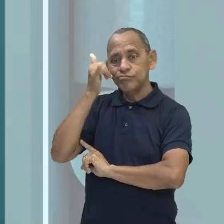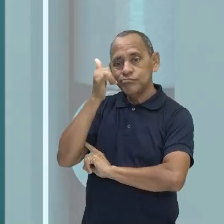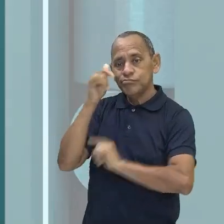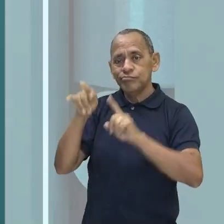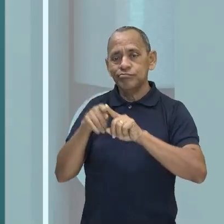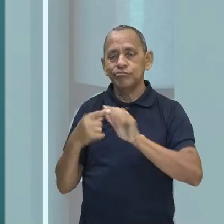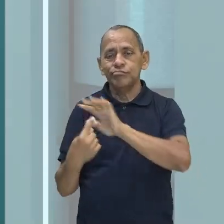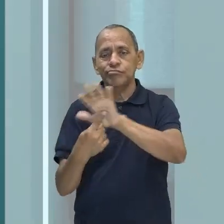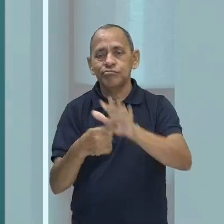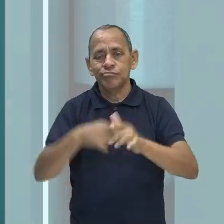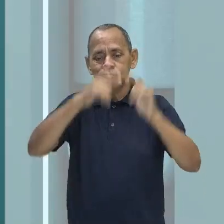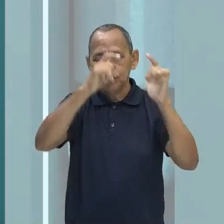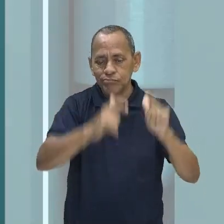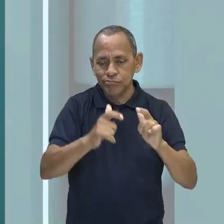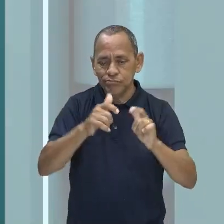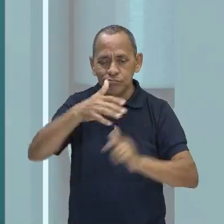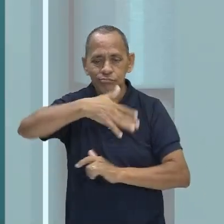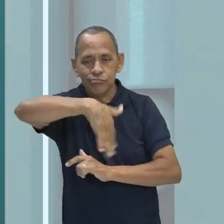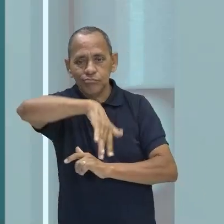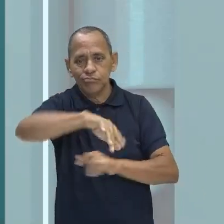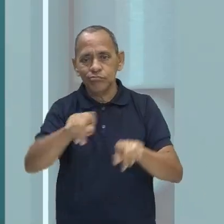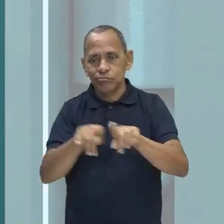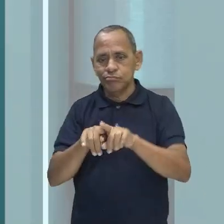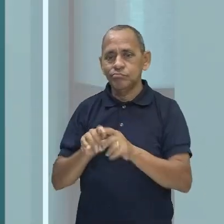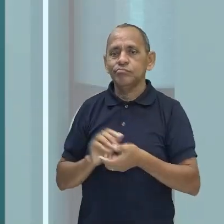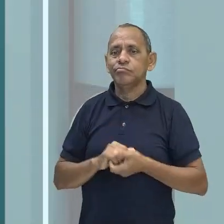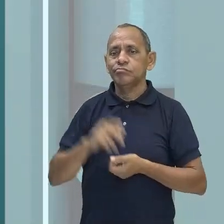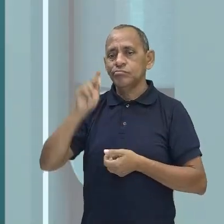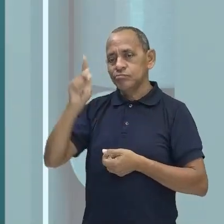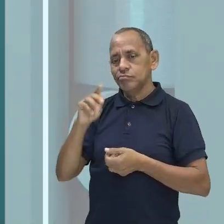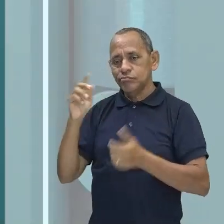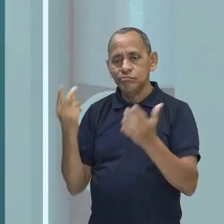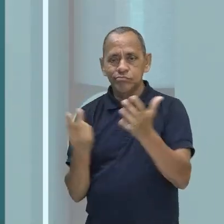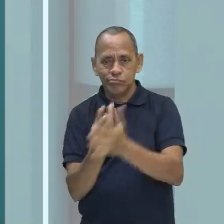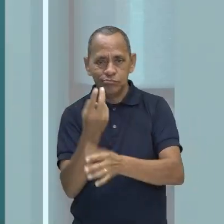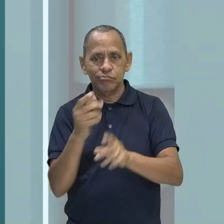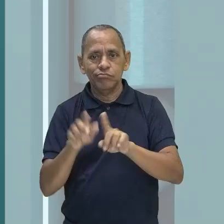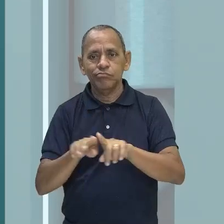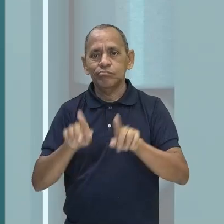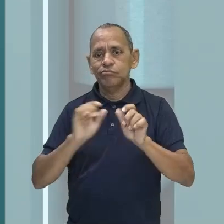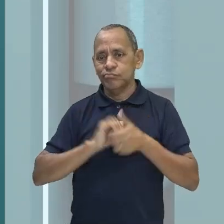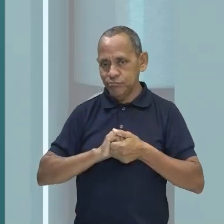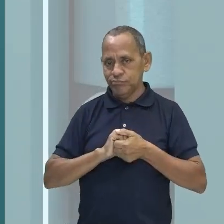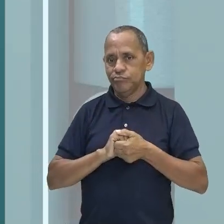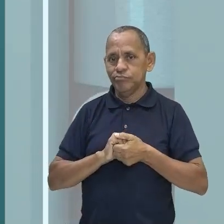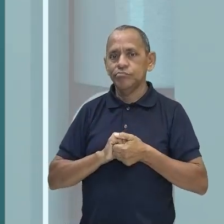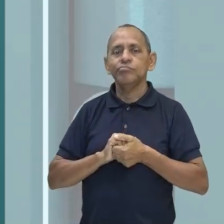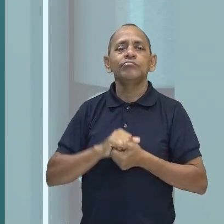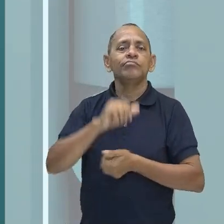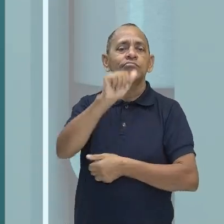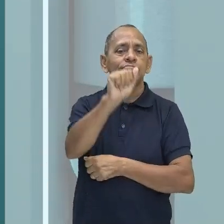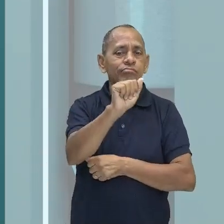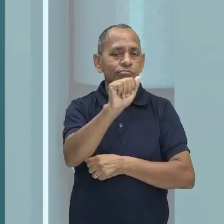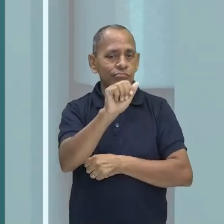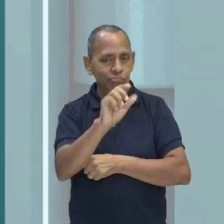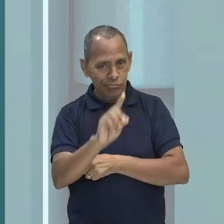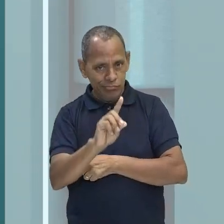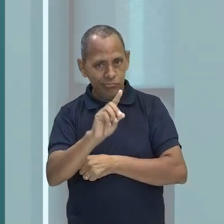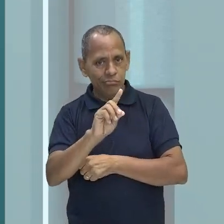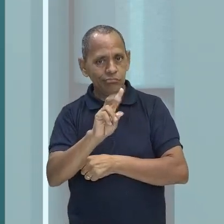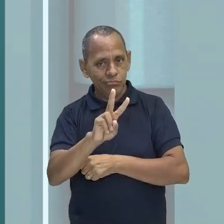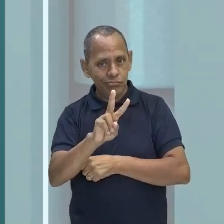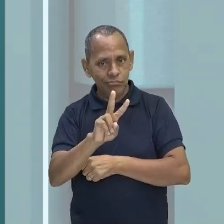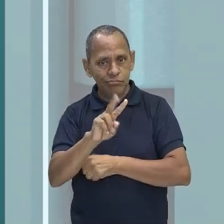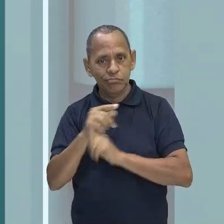o espaço onde a história aconteceu. Quem é que vai indicar esse espaço? O adjunto adverbial, certo?